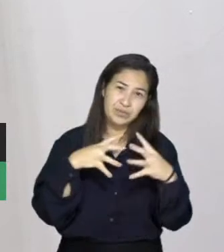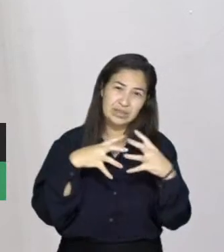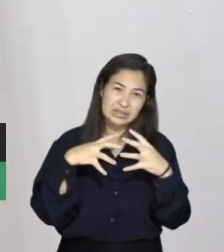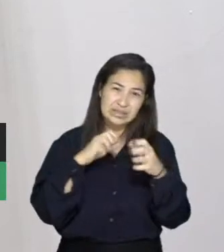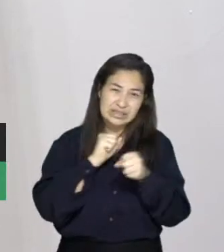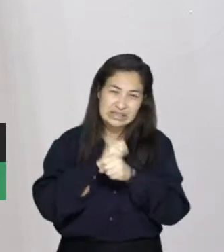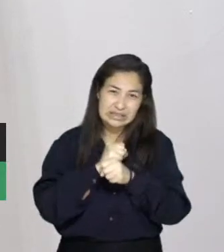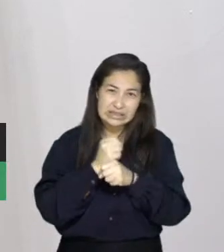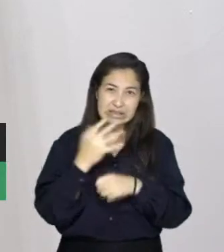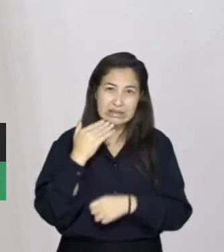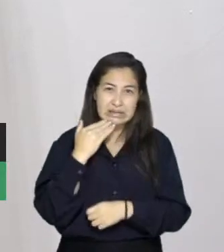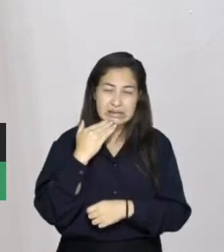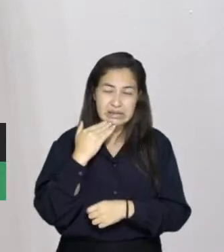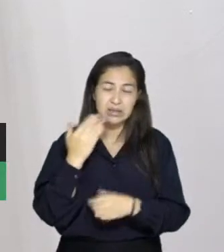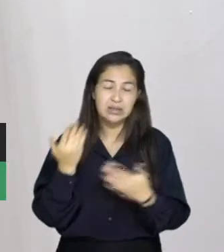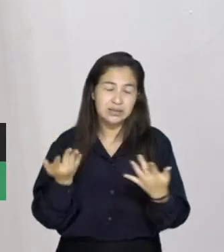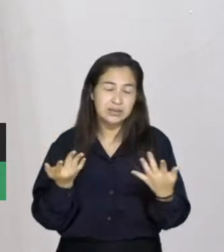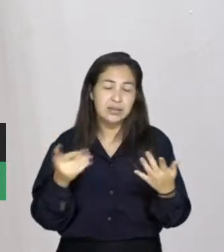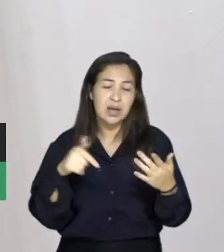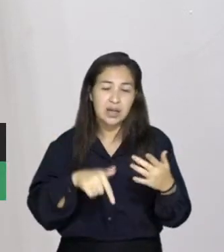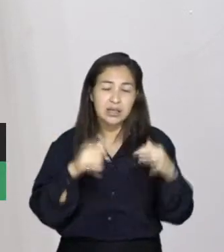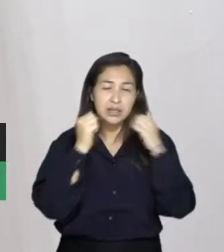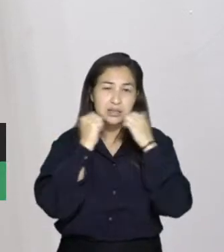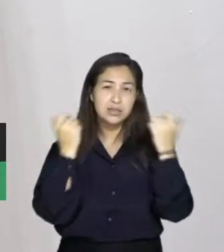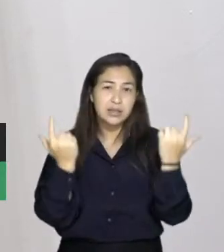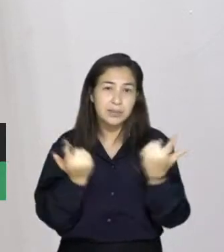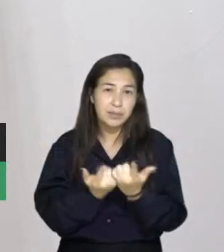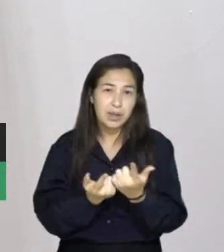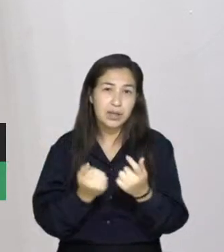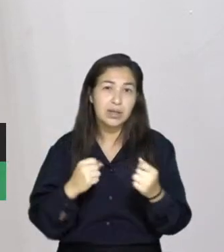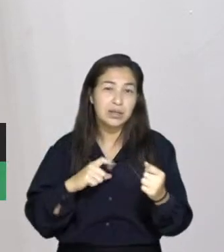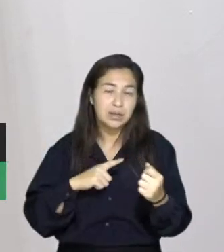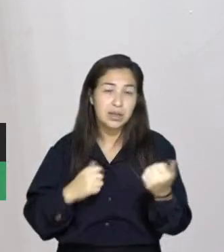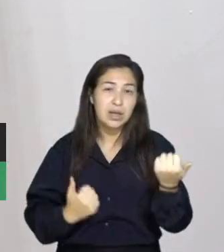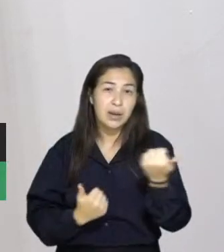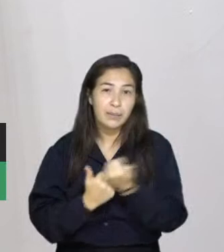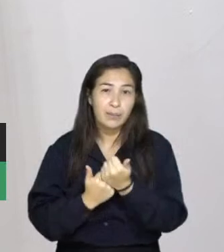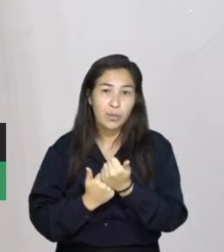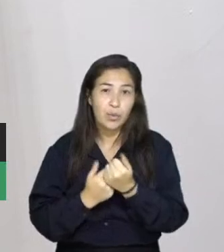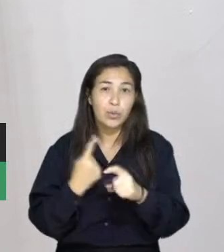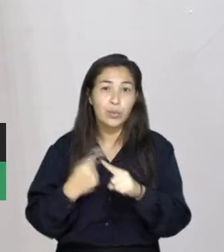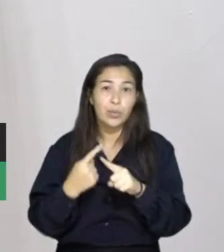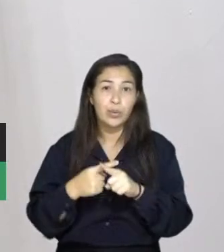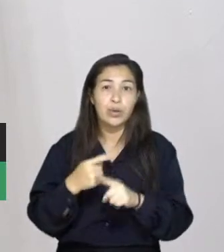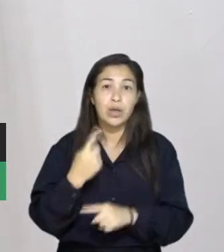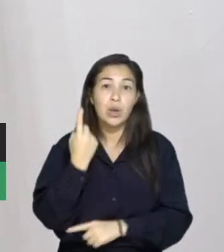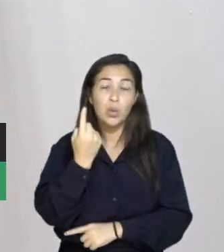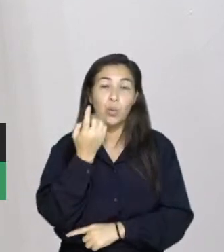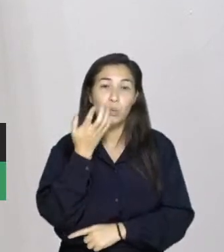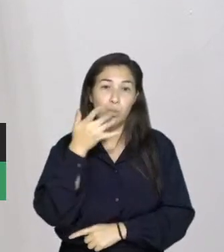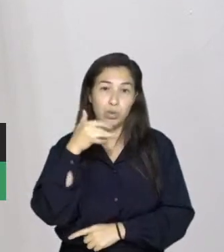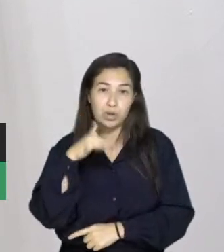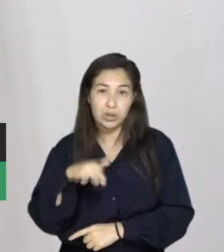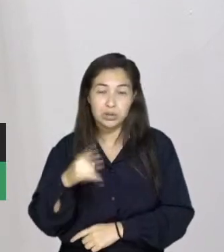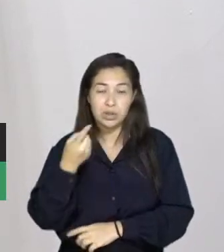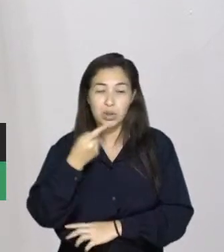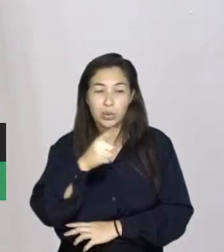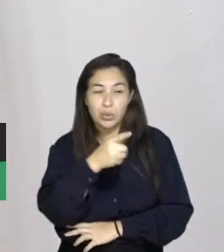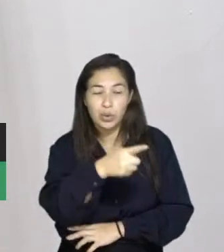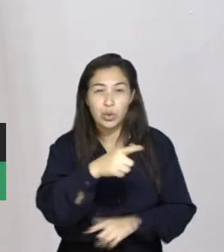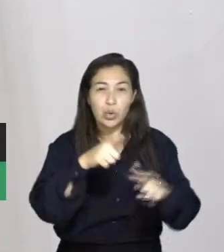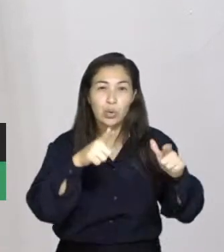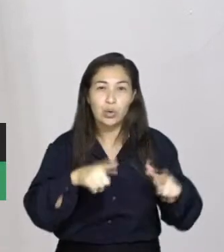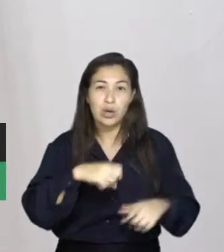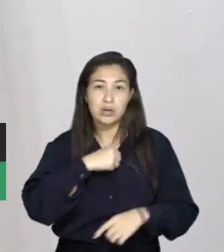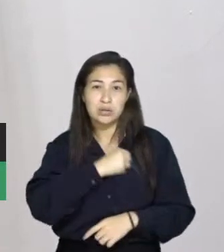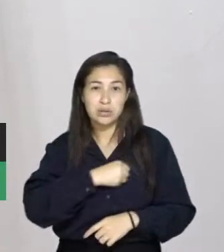Legislativa por conta de uma criança no interior de Santa Catarina, no município de Saudades, que foi